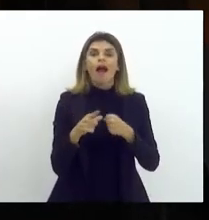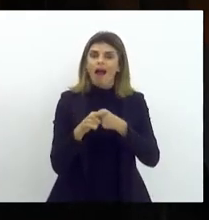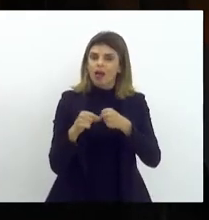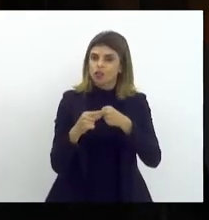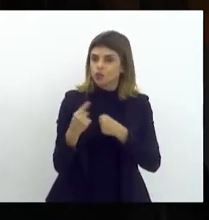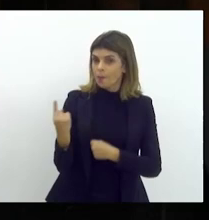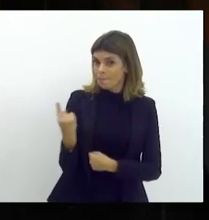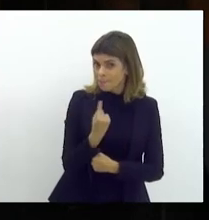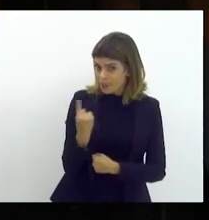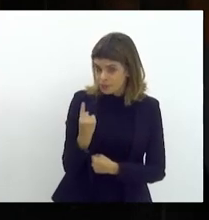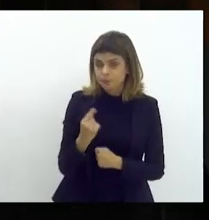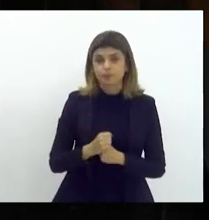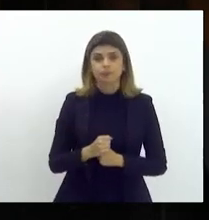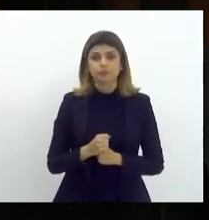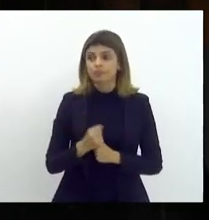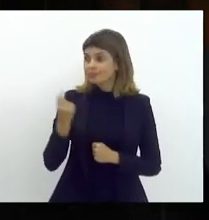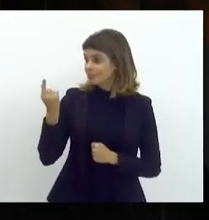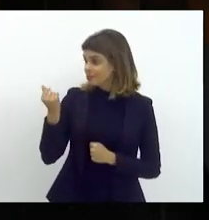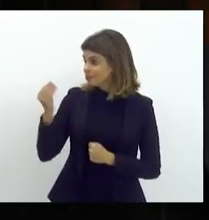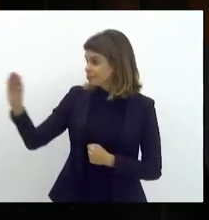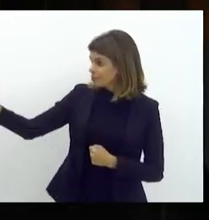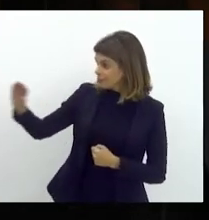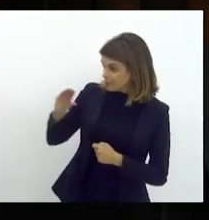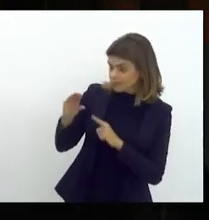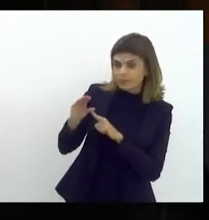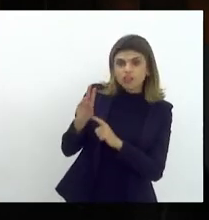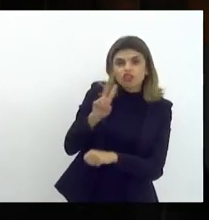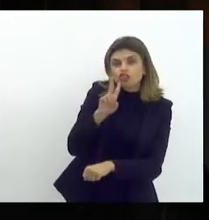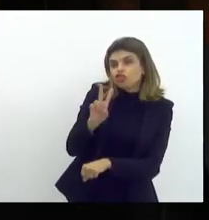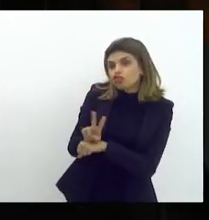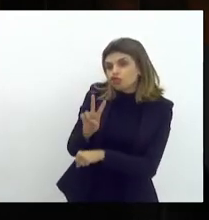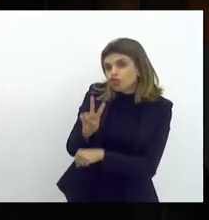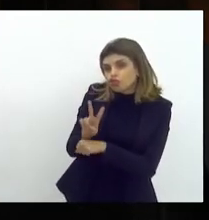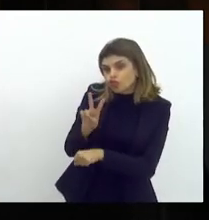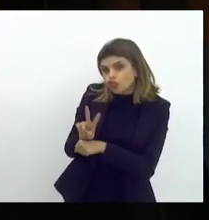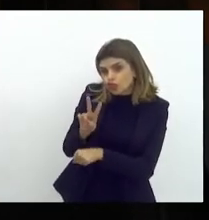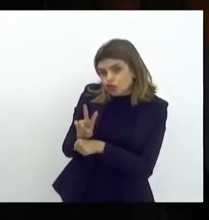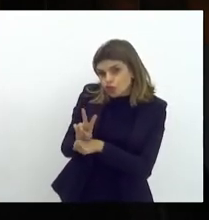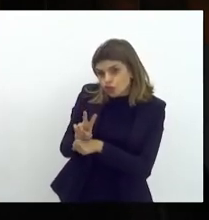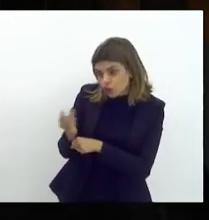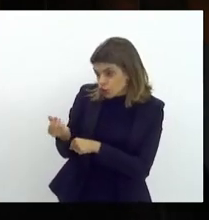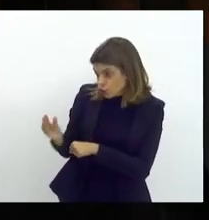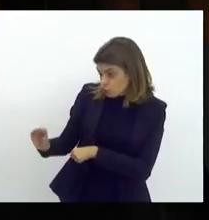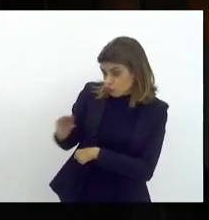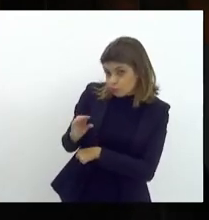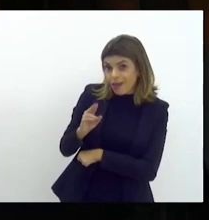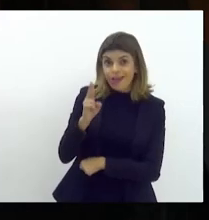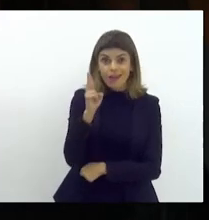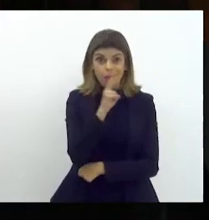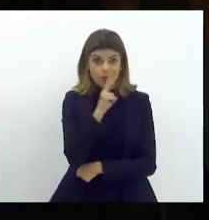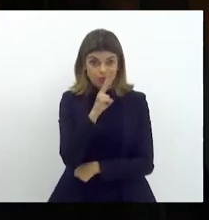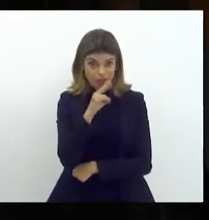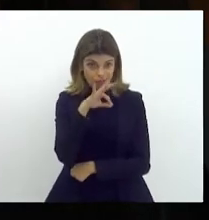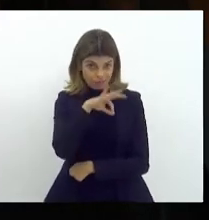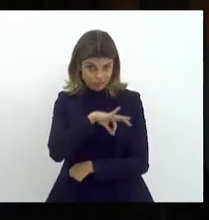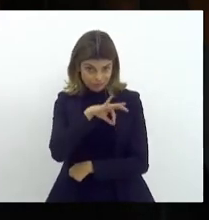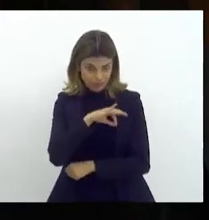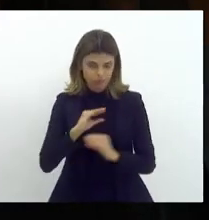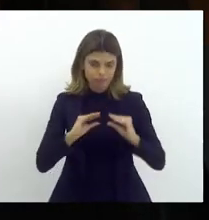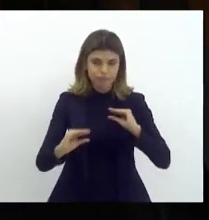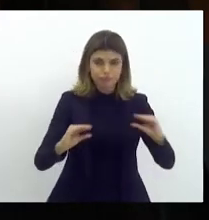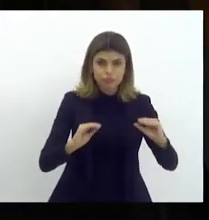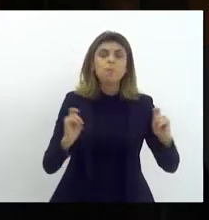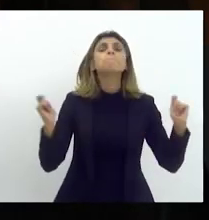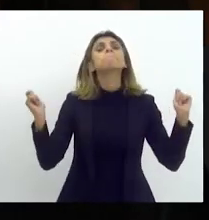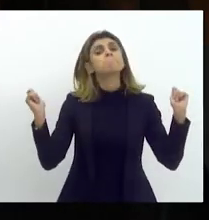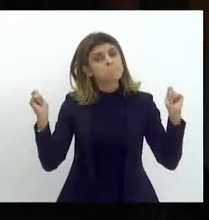os recursos temporários do referido auxílio emergencial poderão